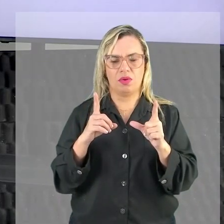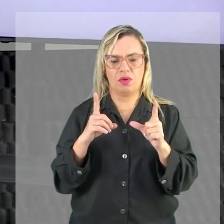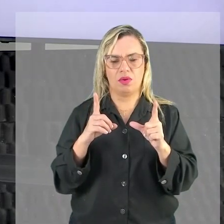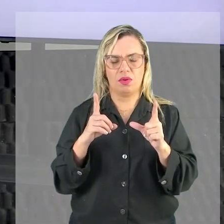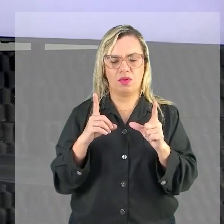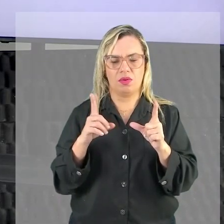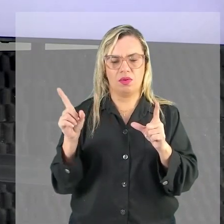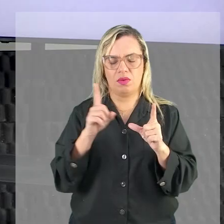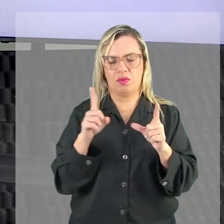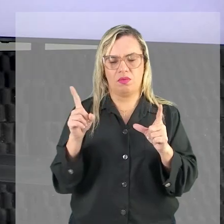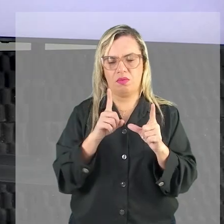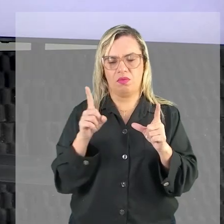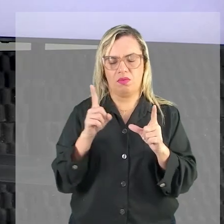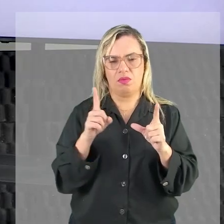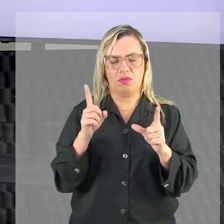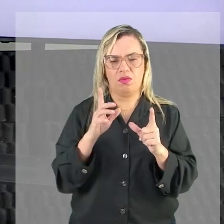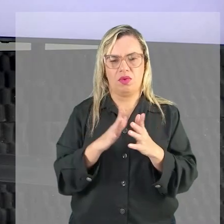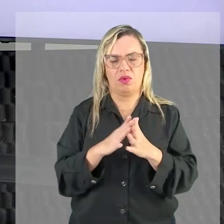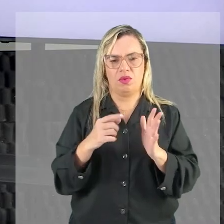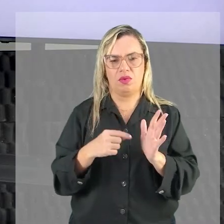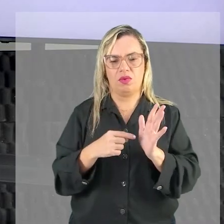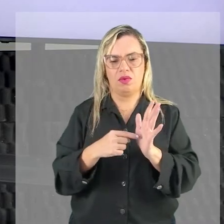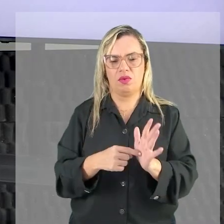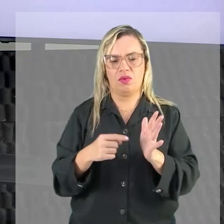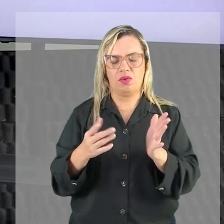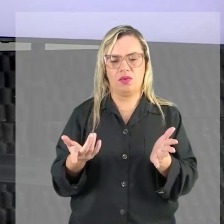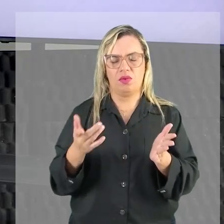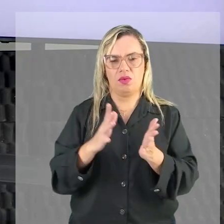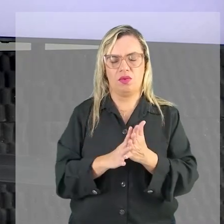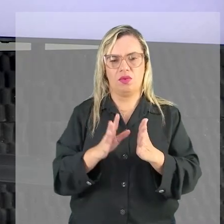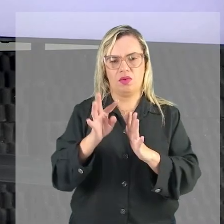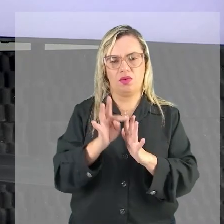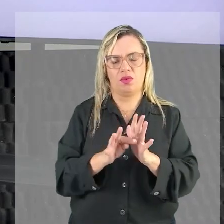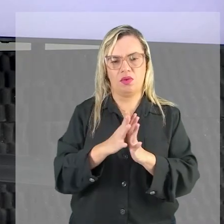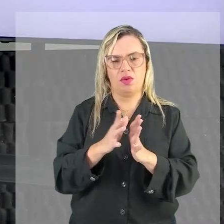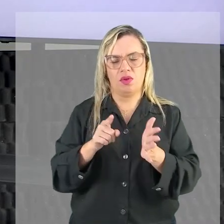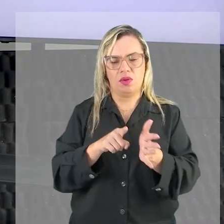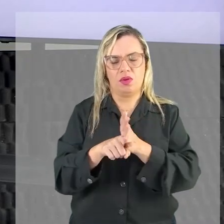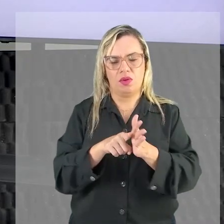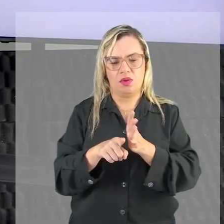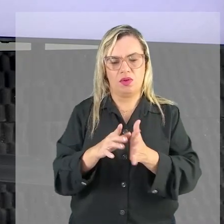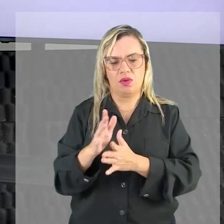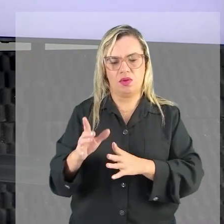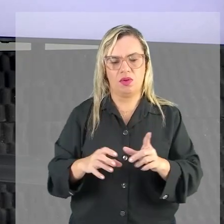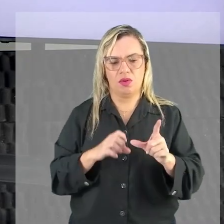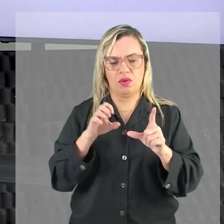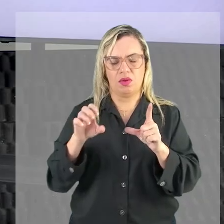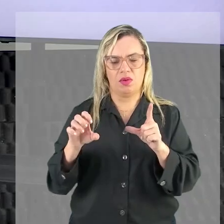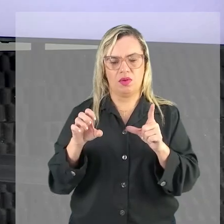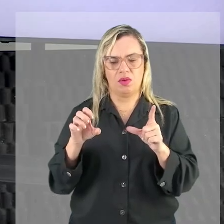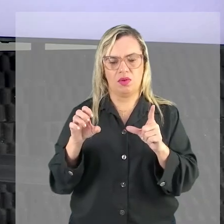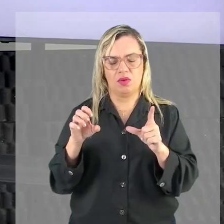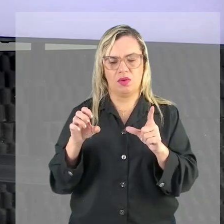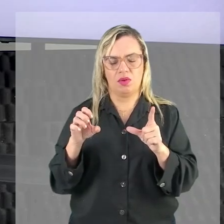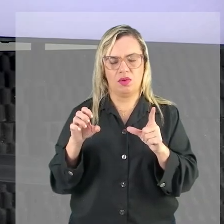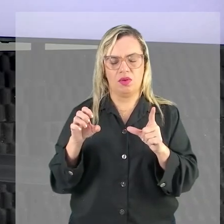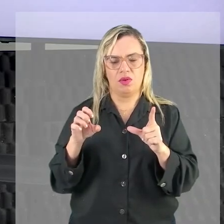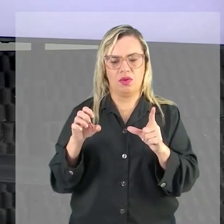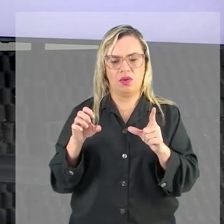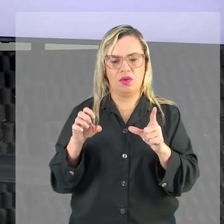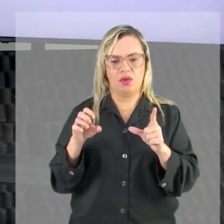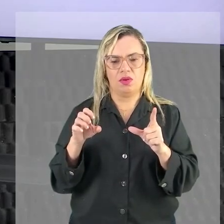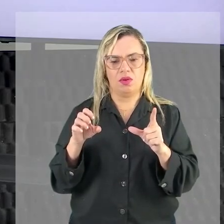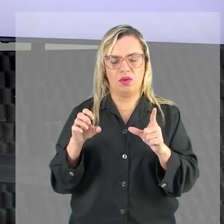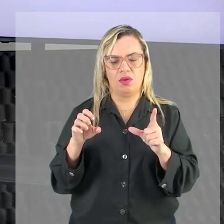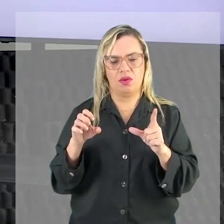étnicas, também não foi citado, tá? Nos dados lá. Desigualdade entre classes